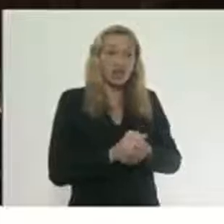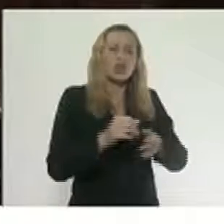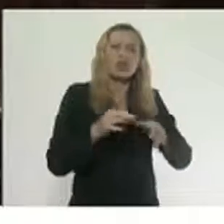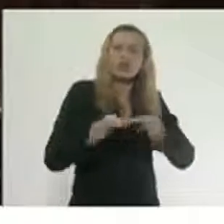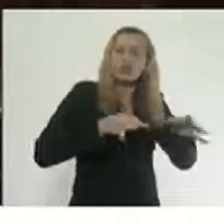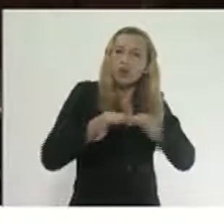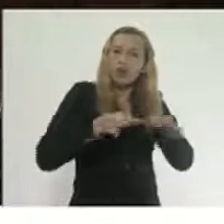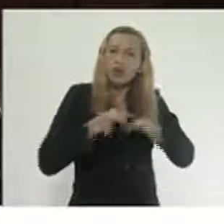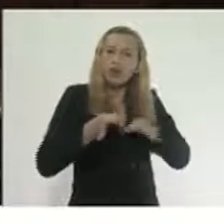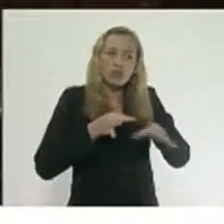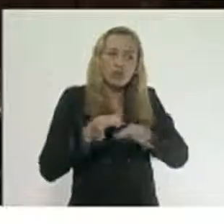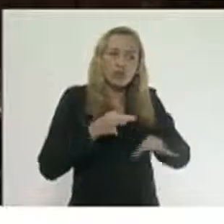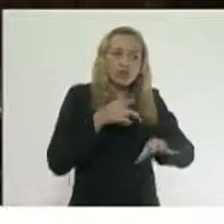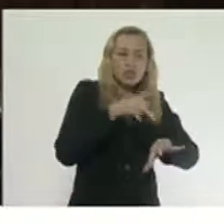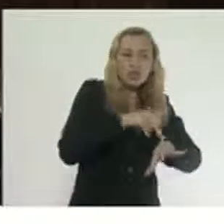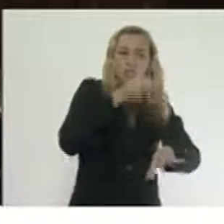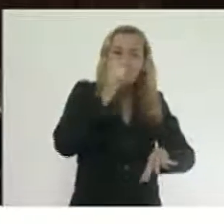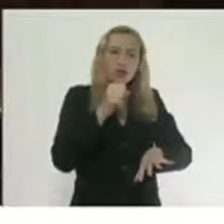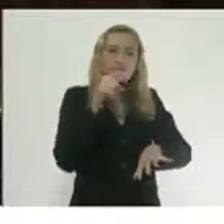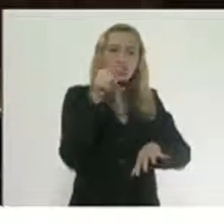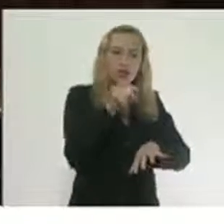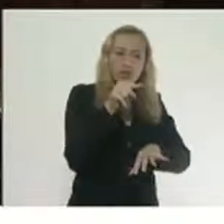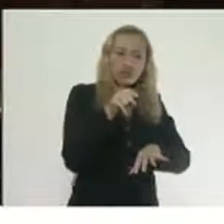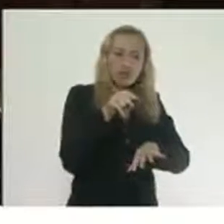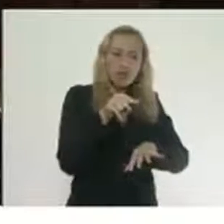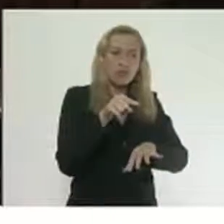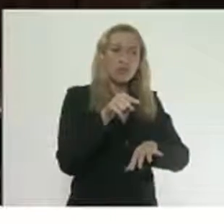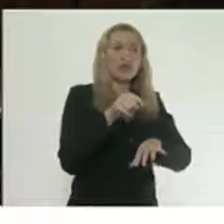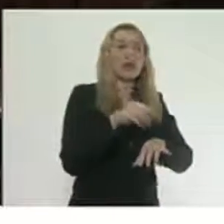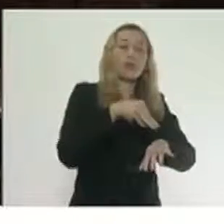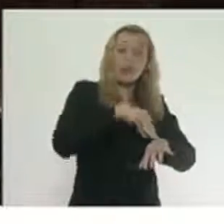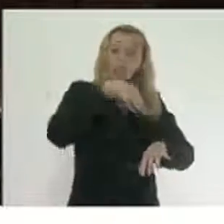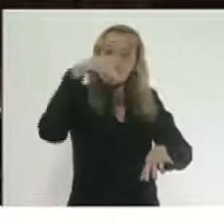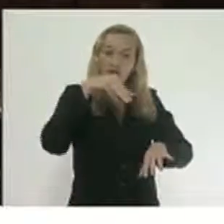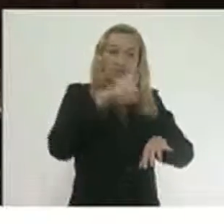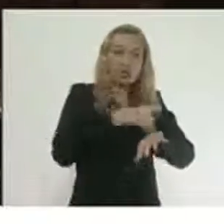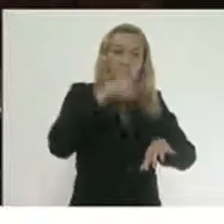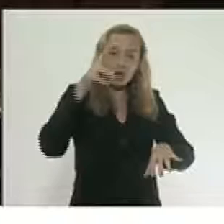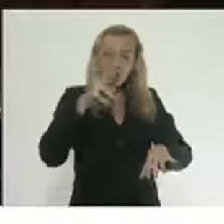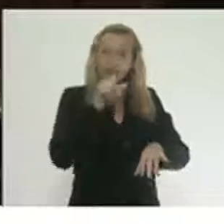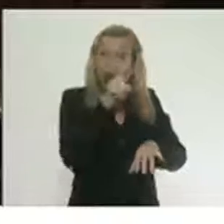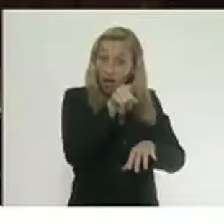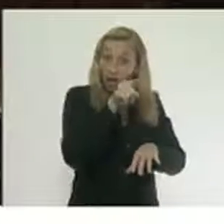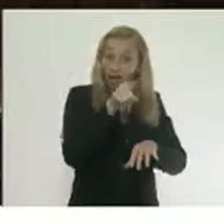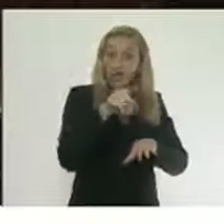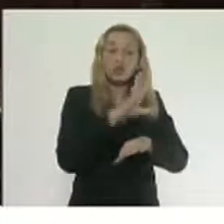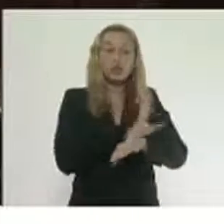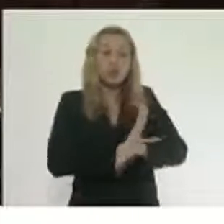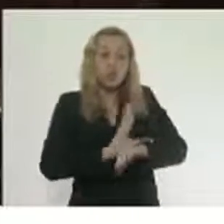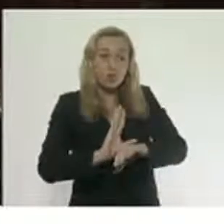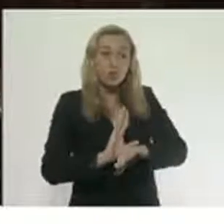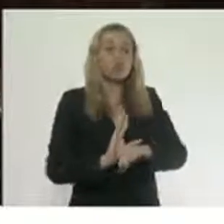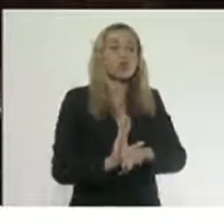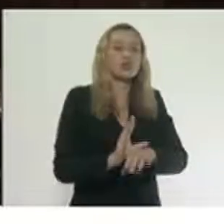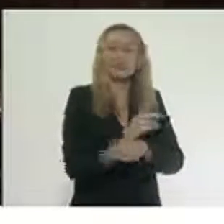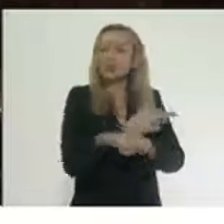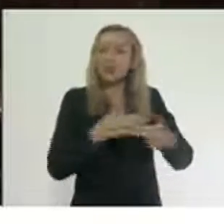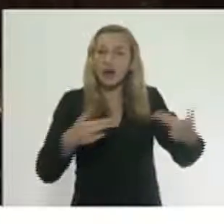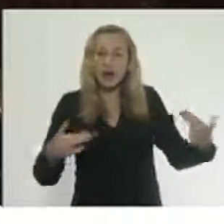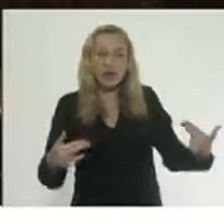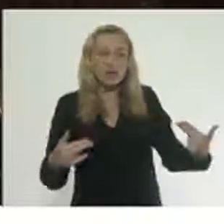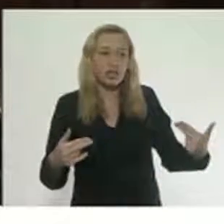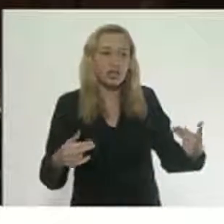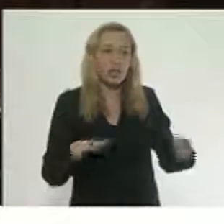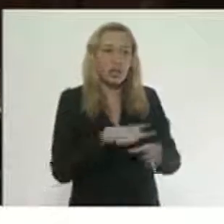de pós-graduação consolidados em nível de mestrado e doutorado, pelos cursos de graduação de várias áreas do